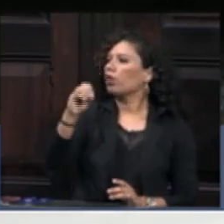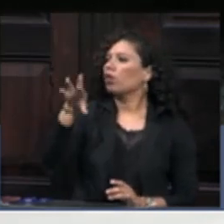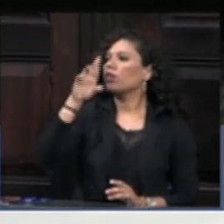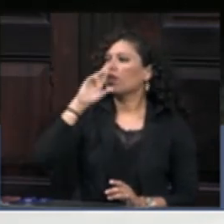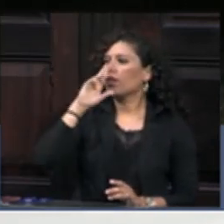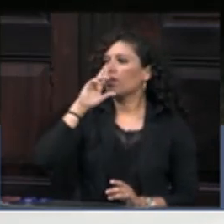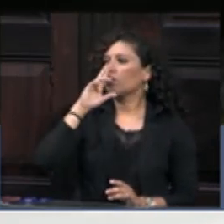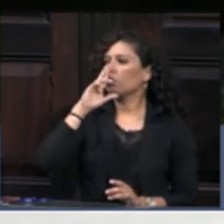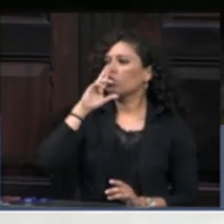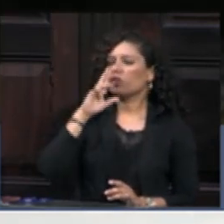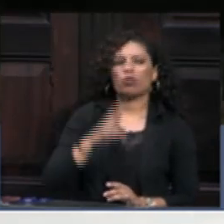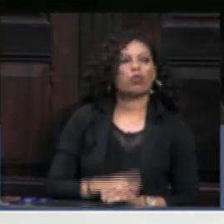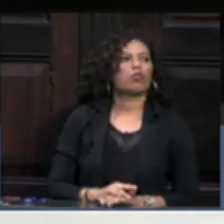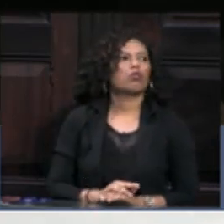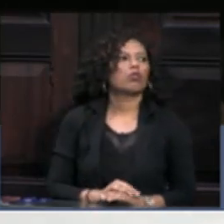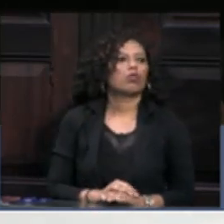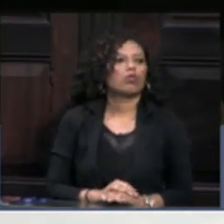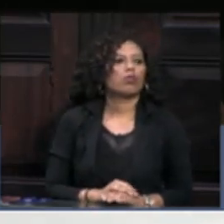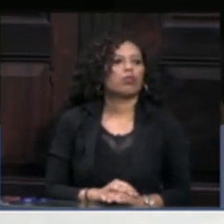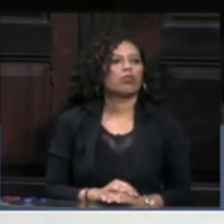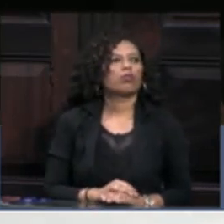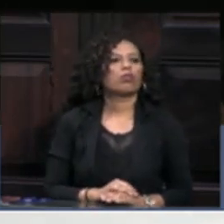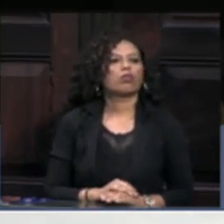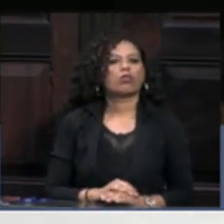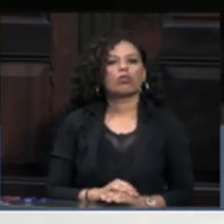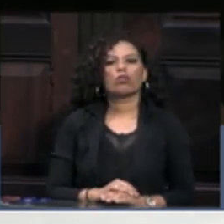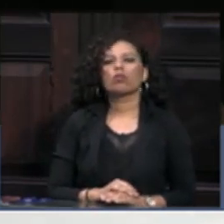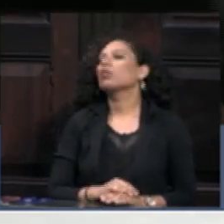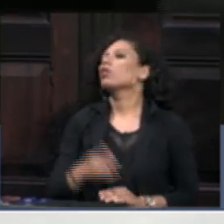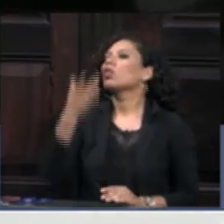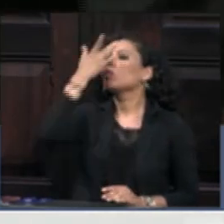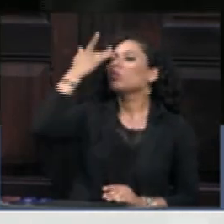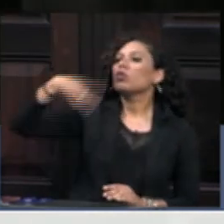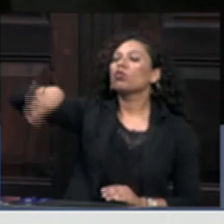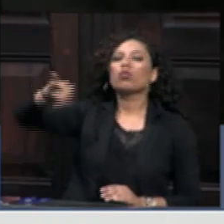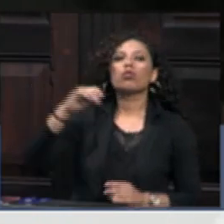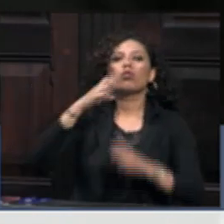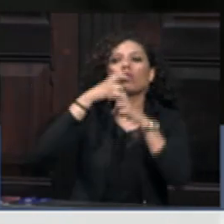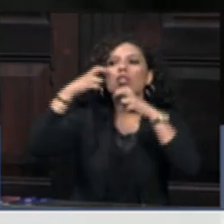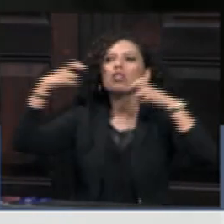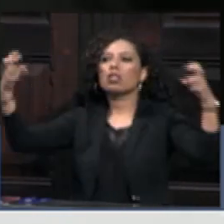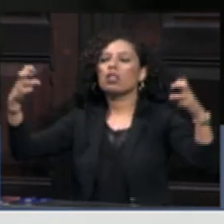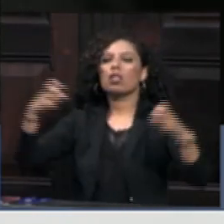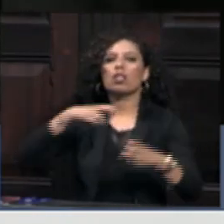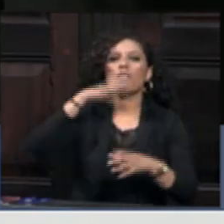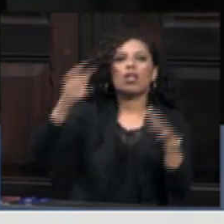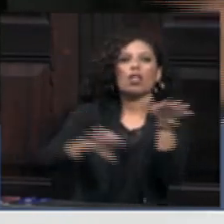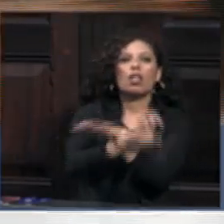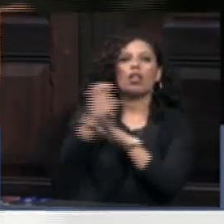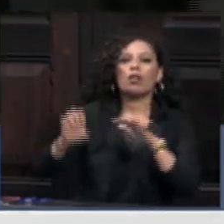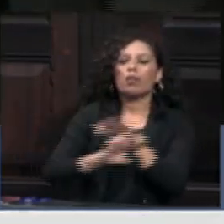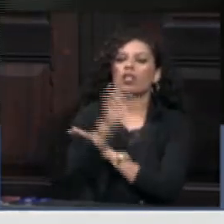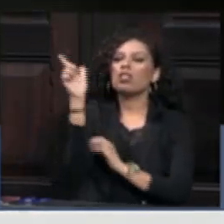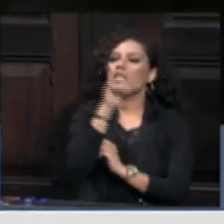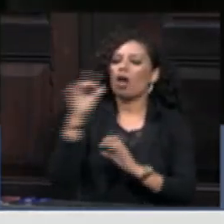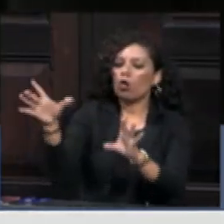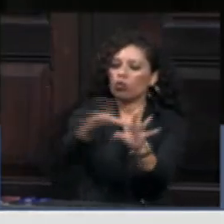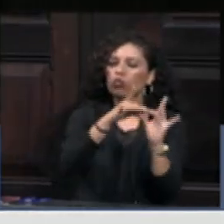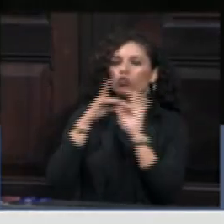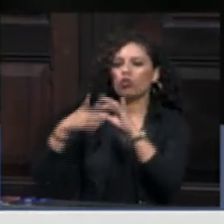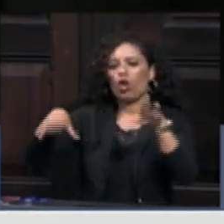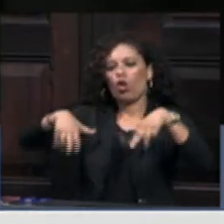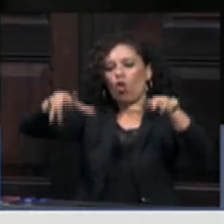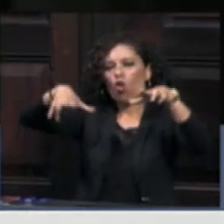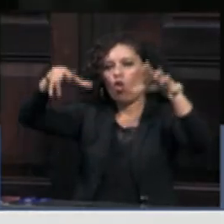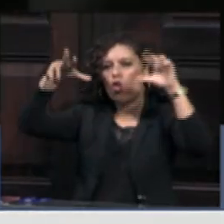minuto, Paulo, por favor. Eu estava em obstrução, mas esqueci de marcar minha presença anteriormente. A presidência